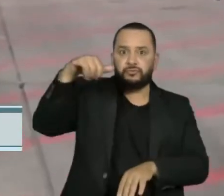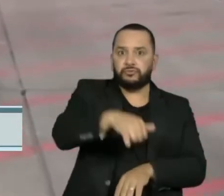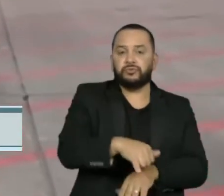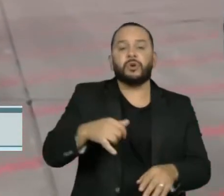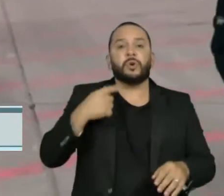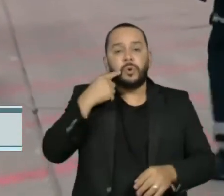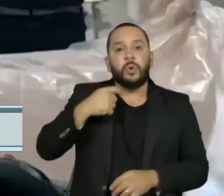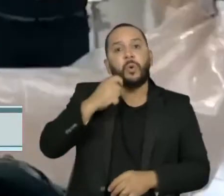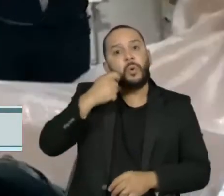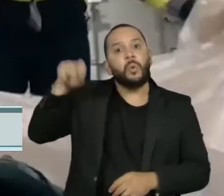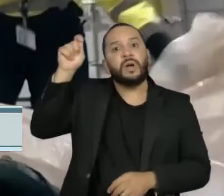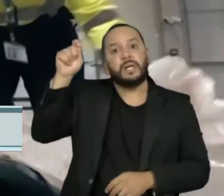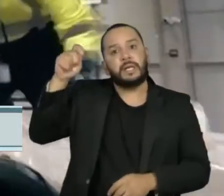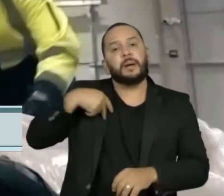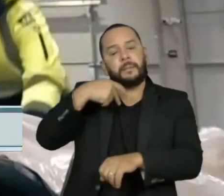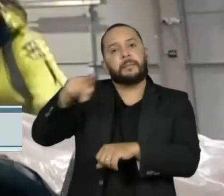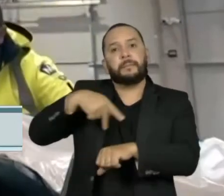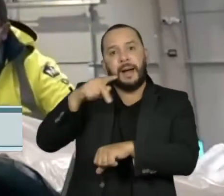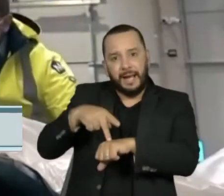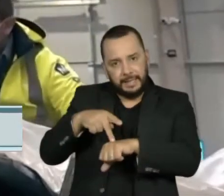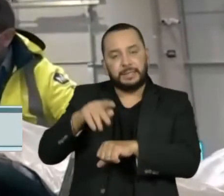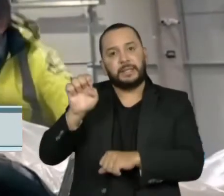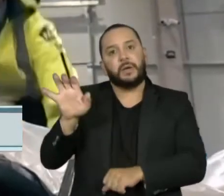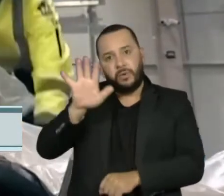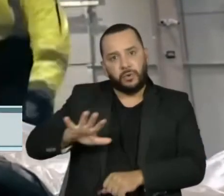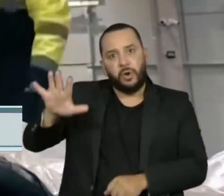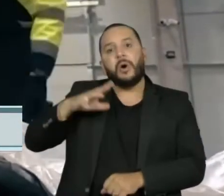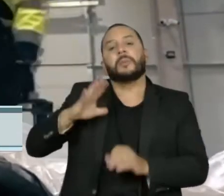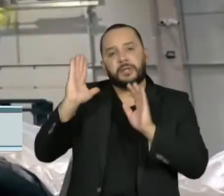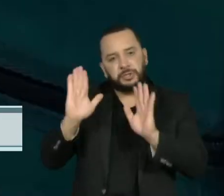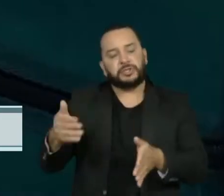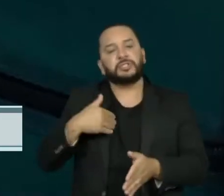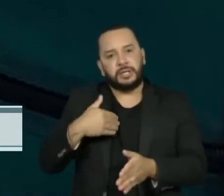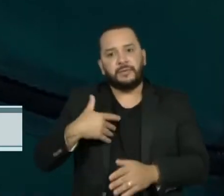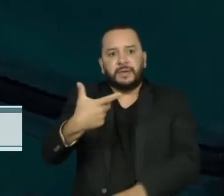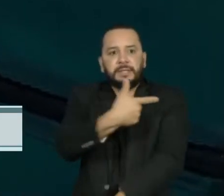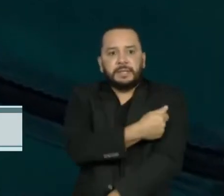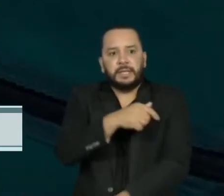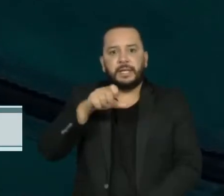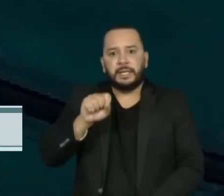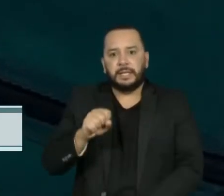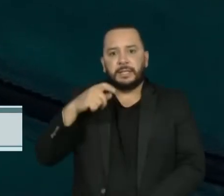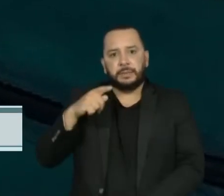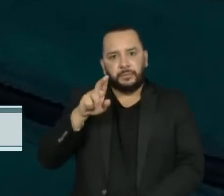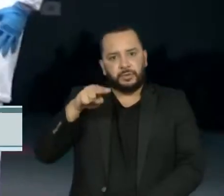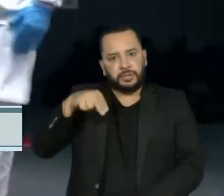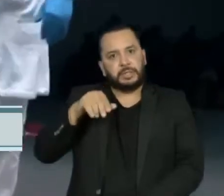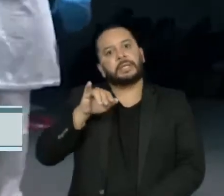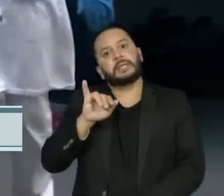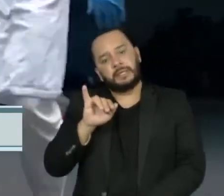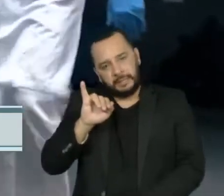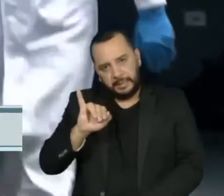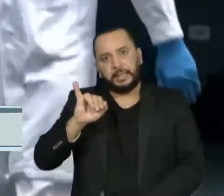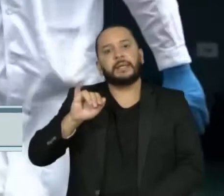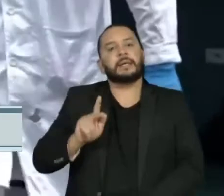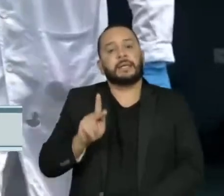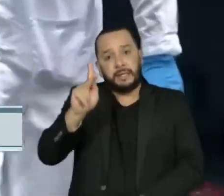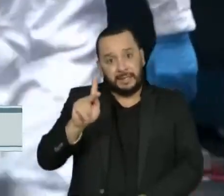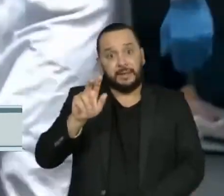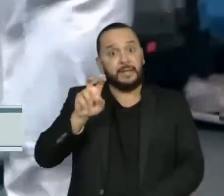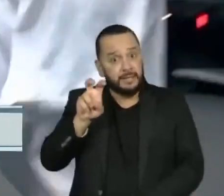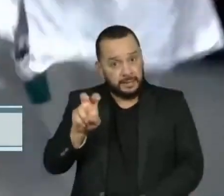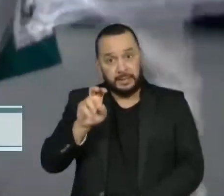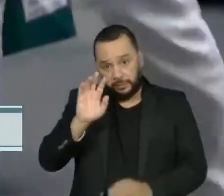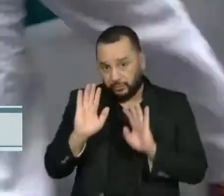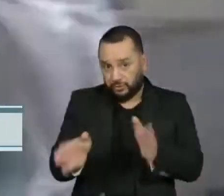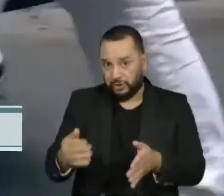o primeiro país da Europa a receber amostras da Sputnik V. A vacina ainda não passou por testes clínicos avançados e